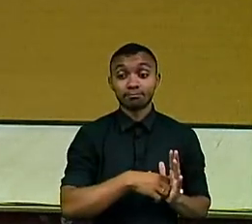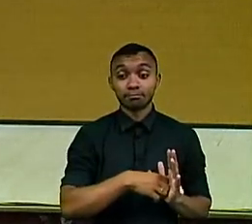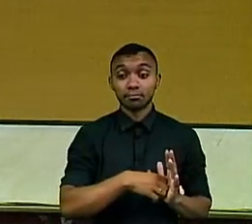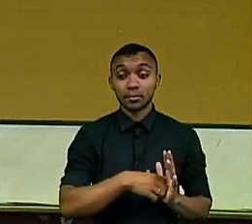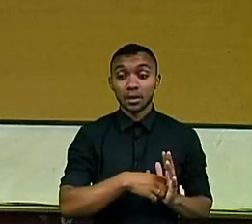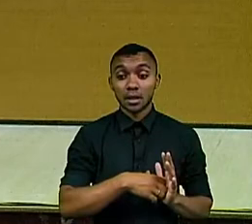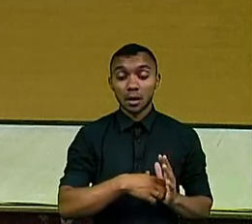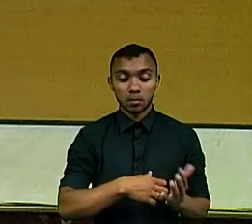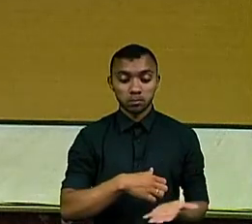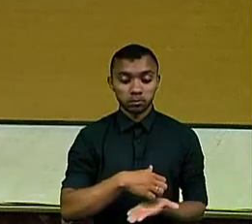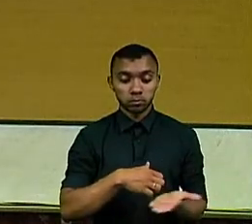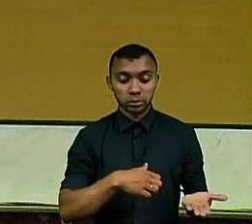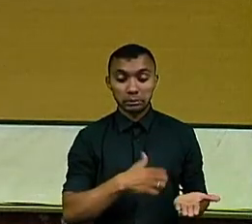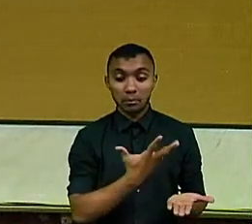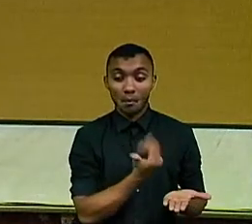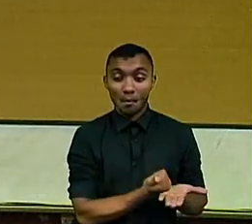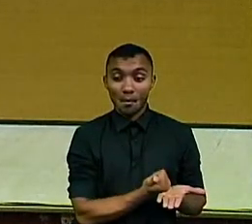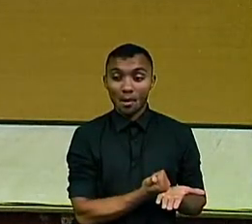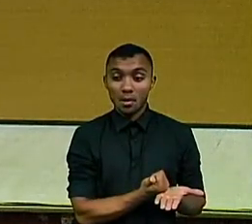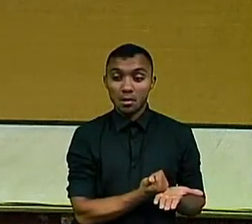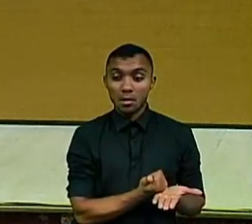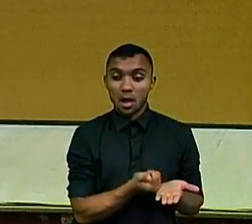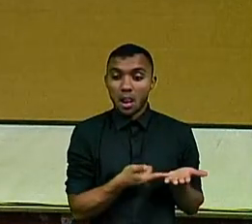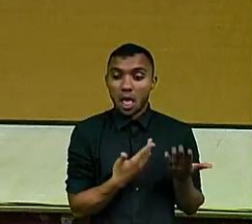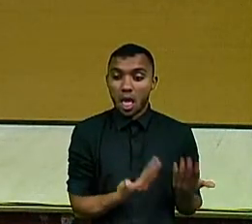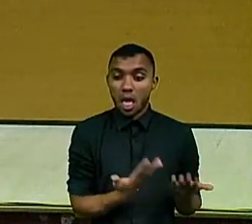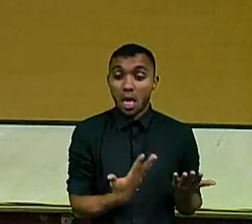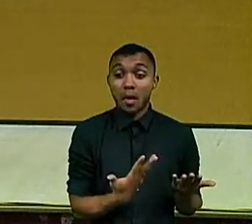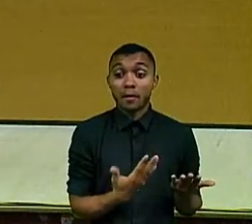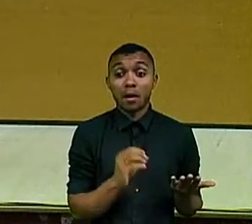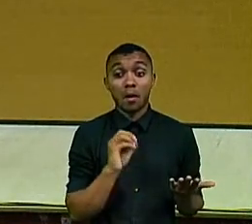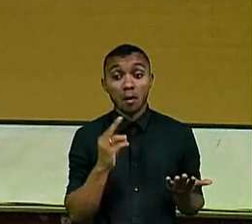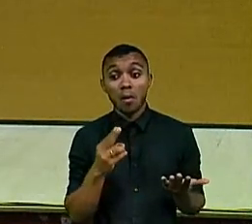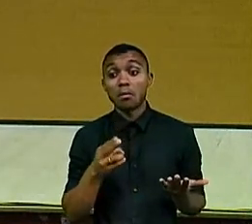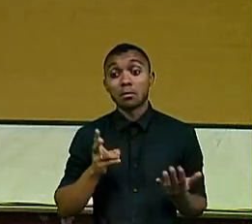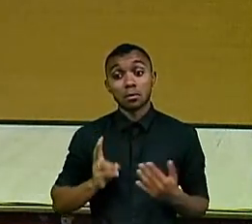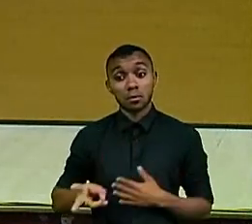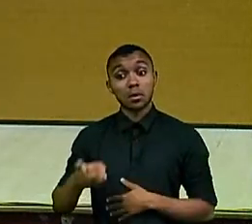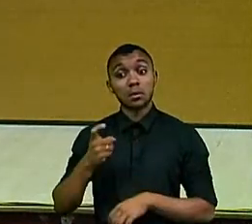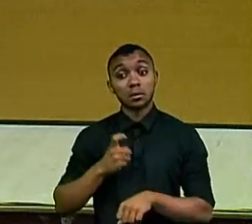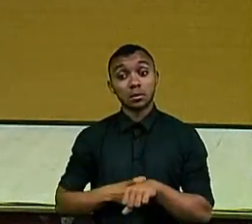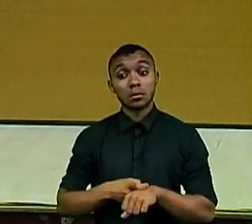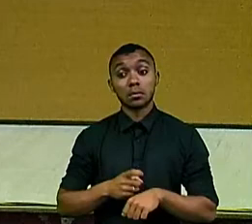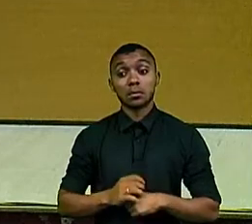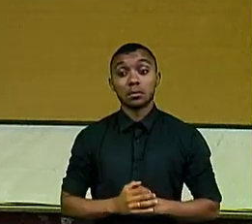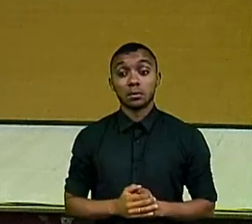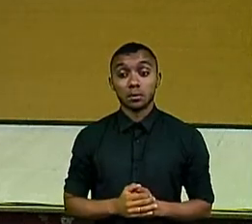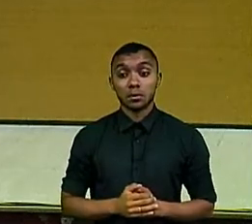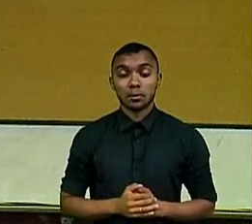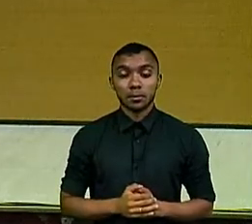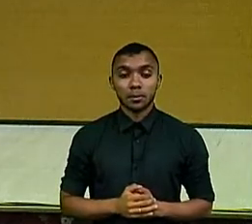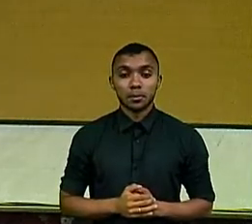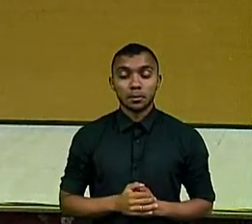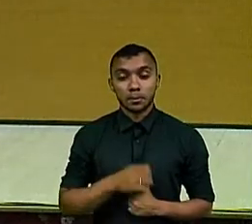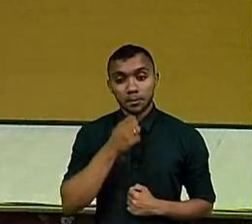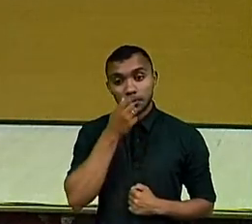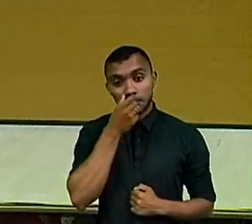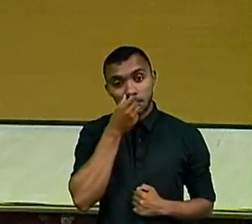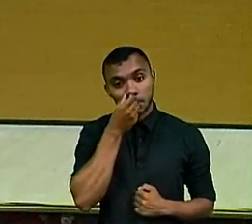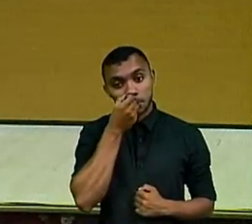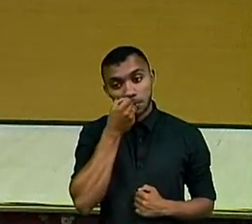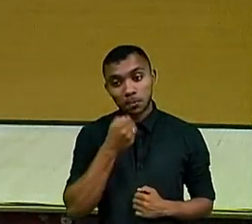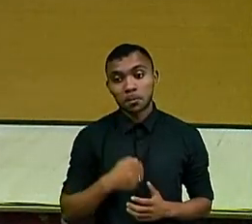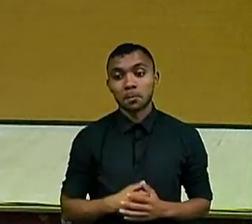ou não tranquilo Ok deixa eu ver a outra pergunta aqui então ele perguntou sobre